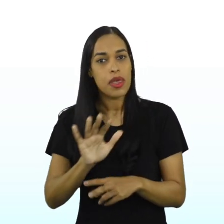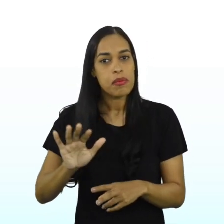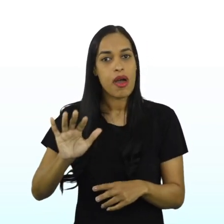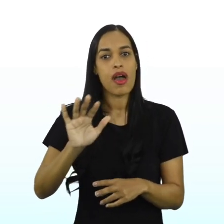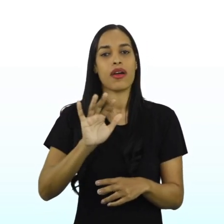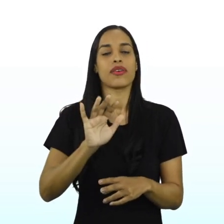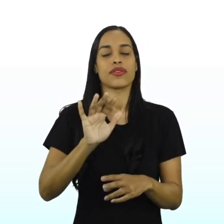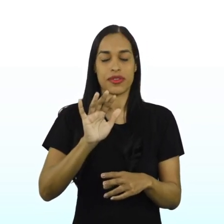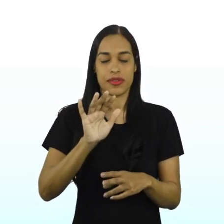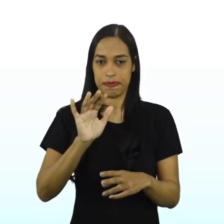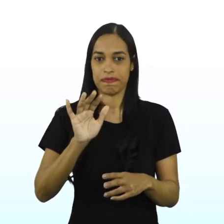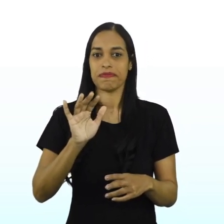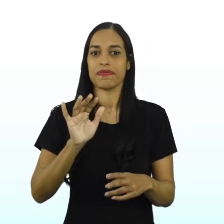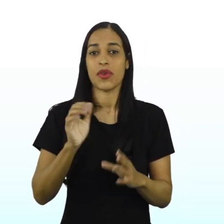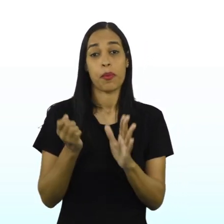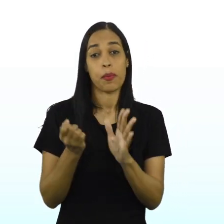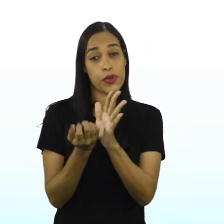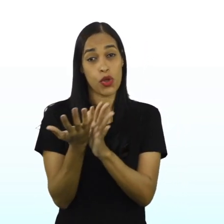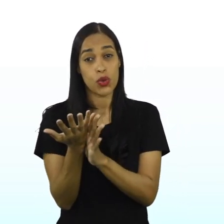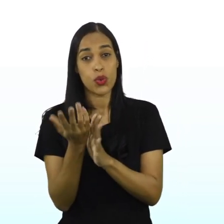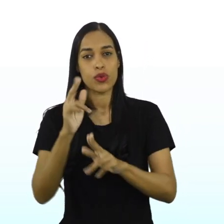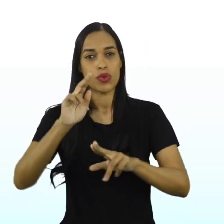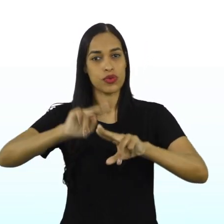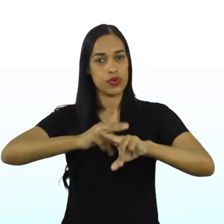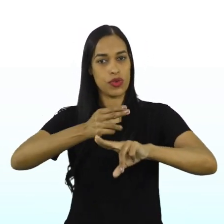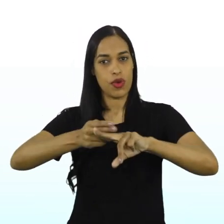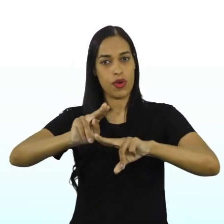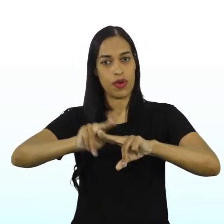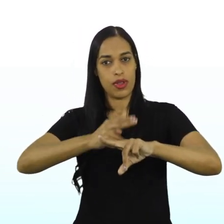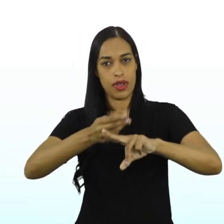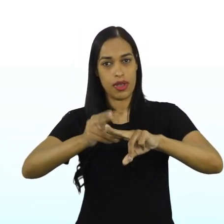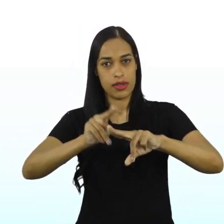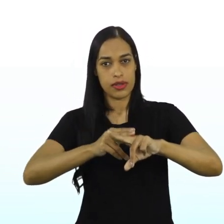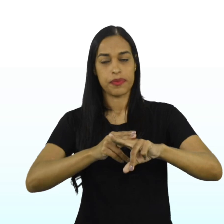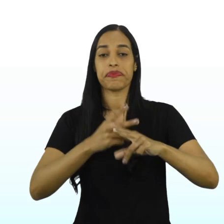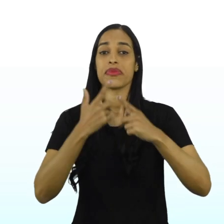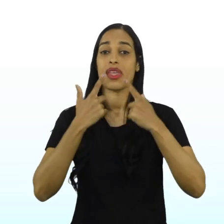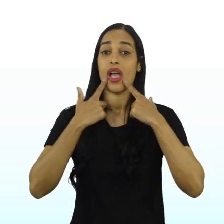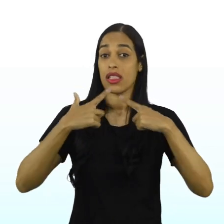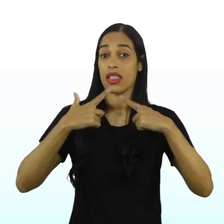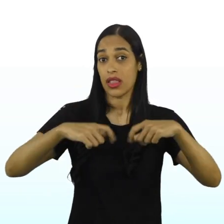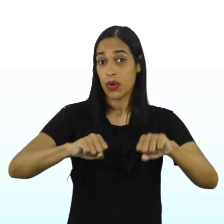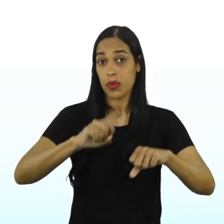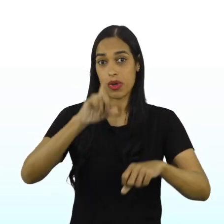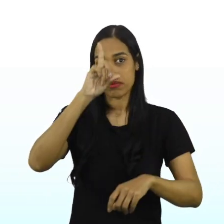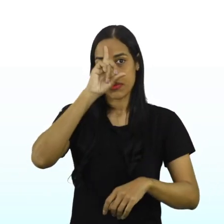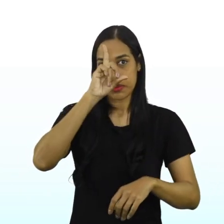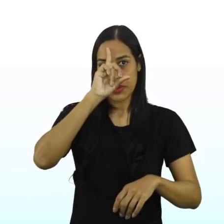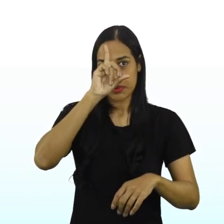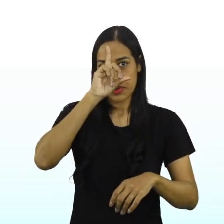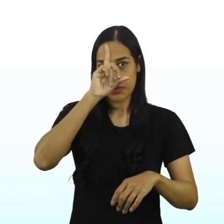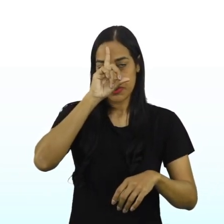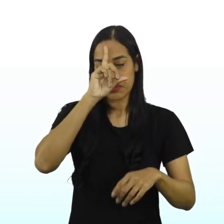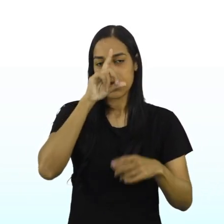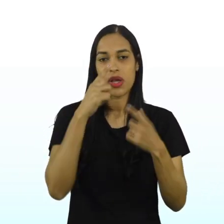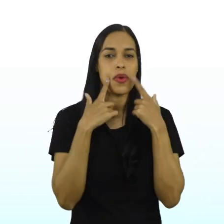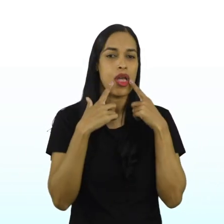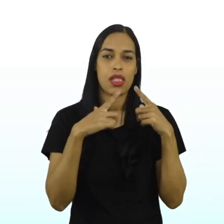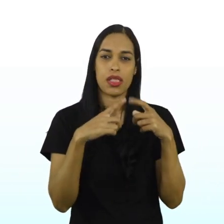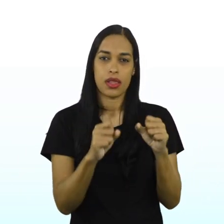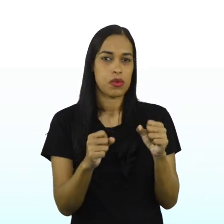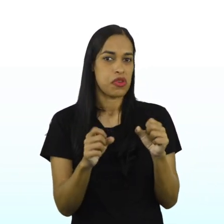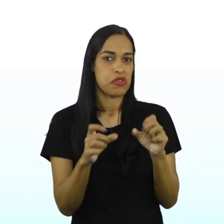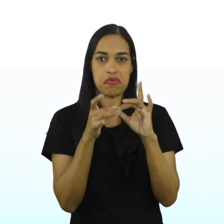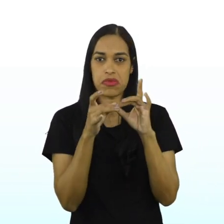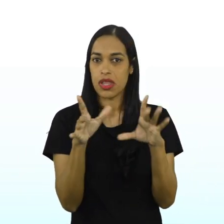em primeiro plano aí o produto, no caso o chocolate. A linguagem coloquial, que eu falei que é uma linguagem